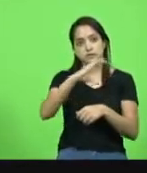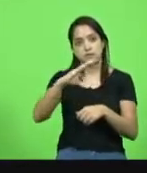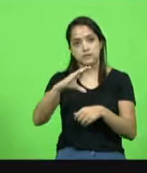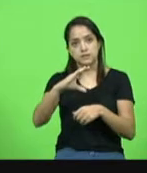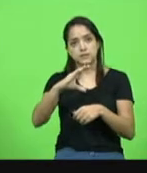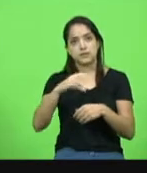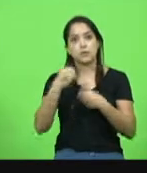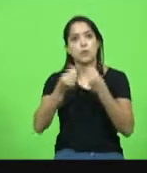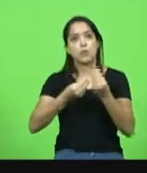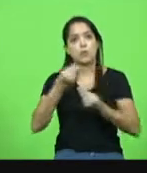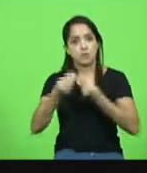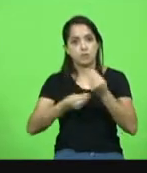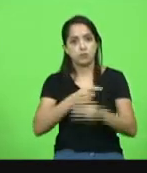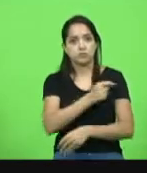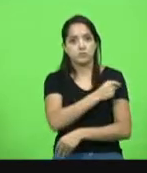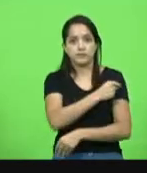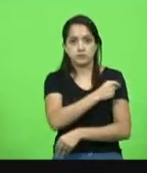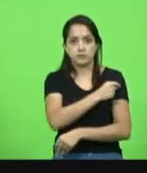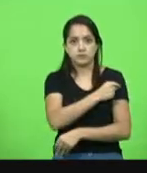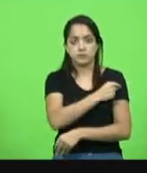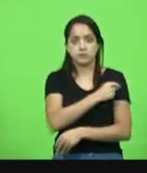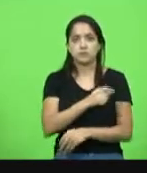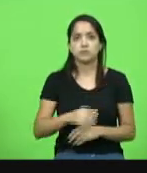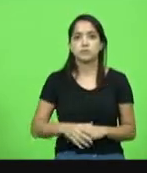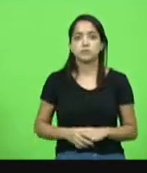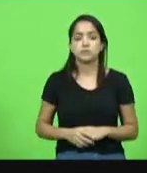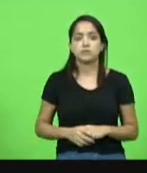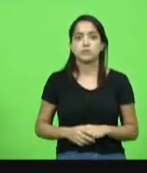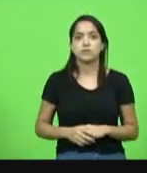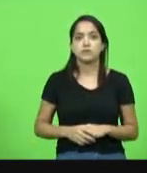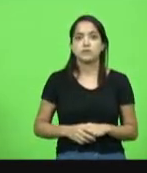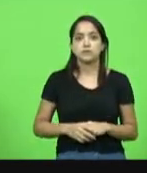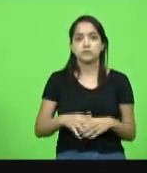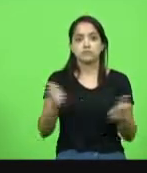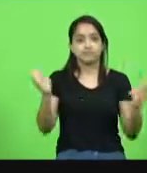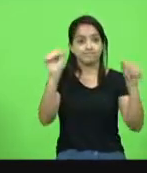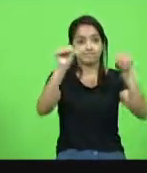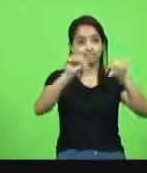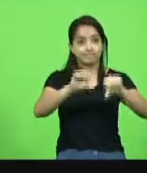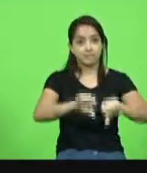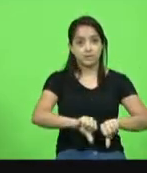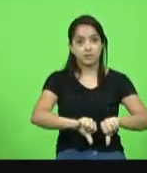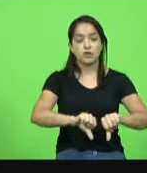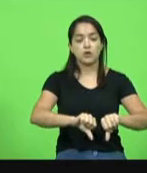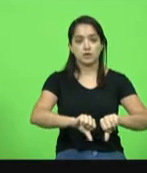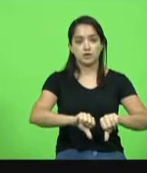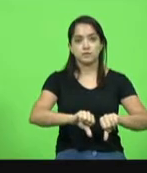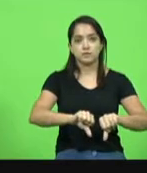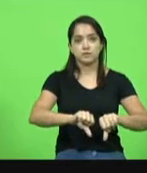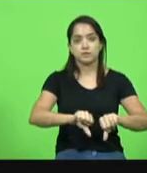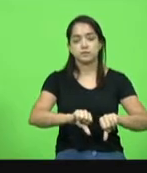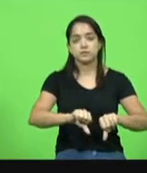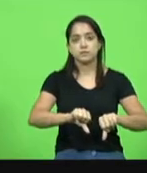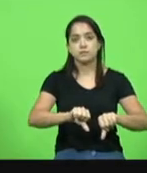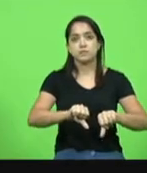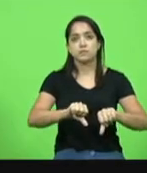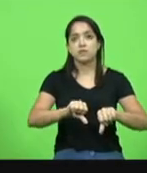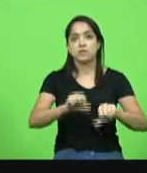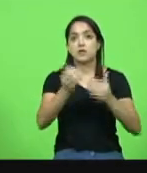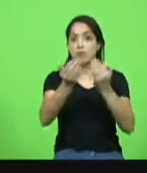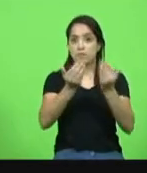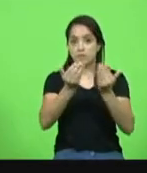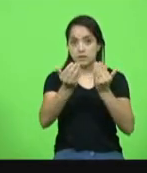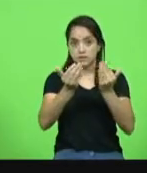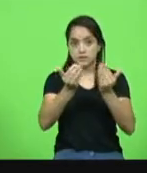Santa Catarina está entre os piores estados do Brasil